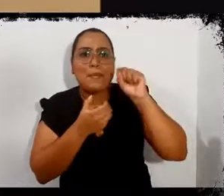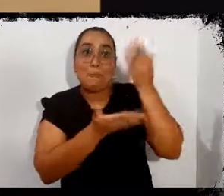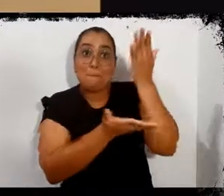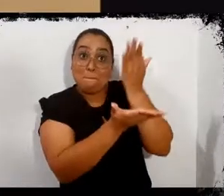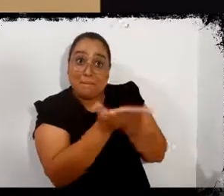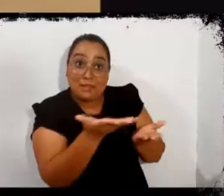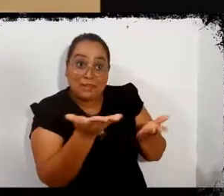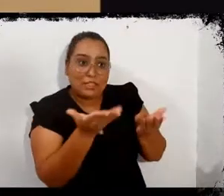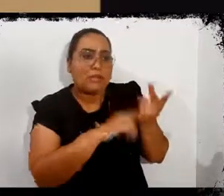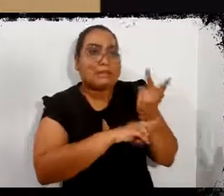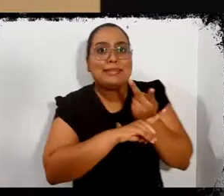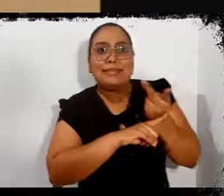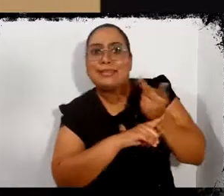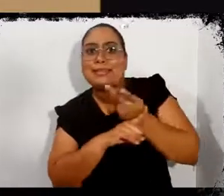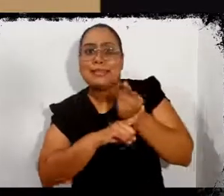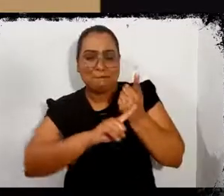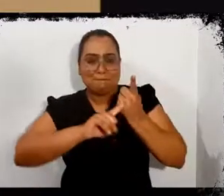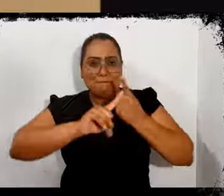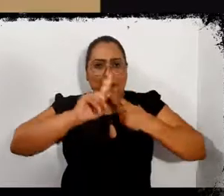do Vladimir Prop